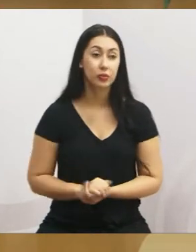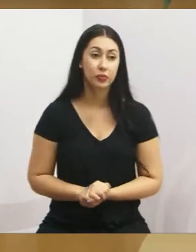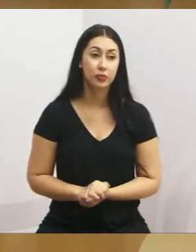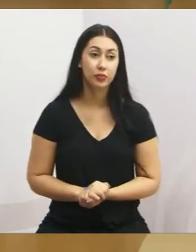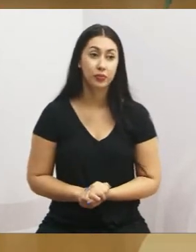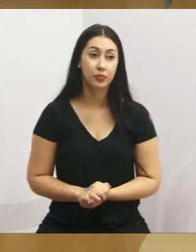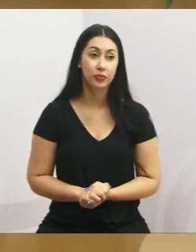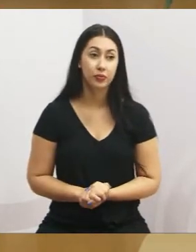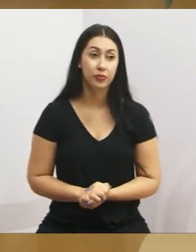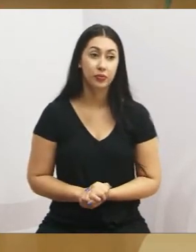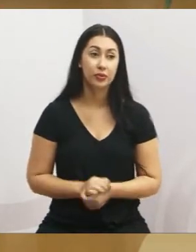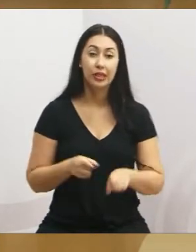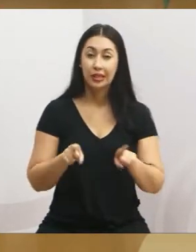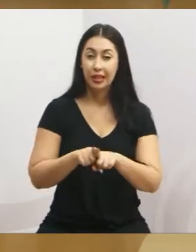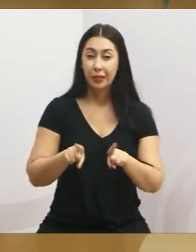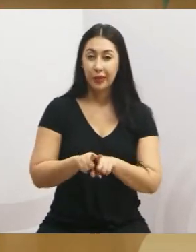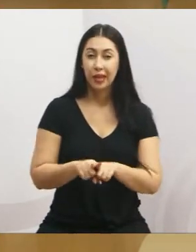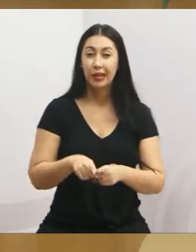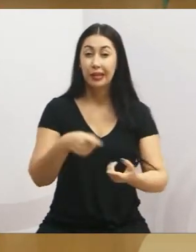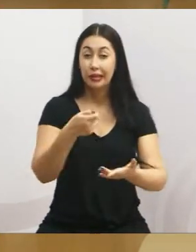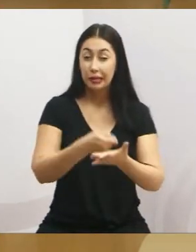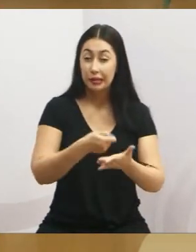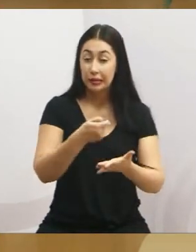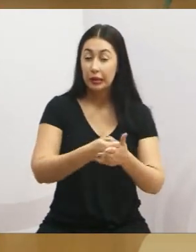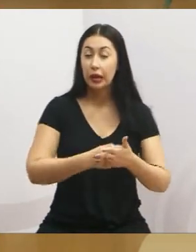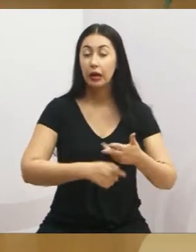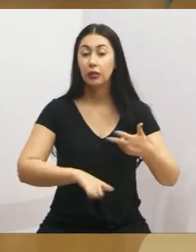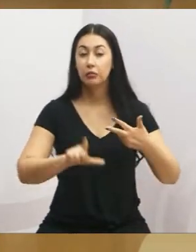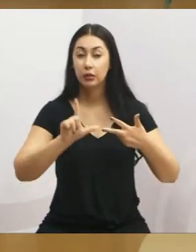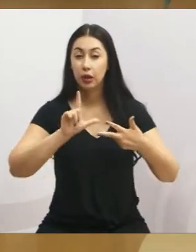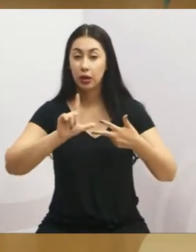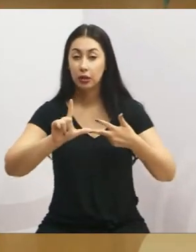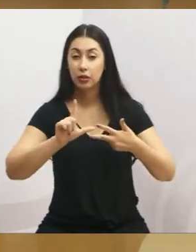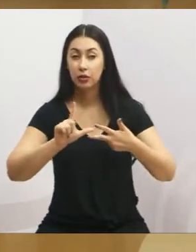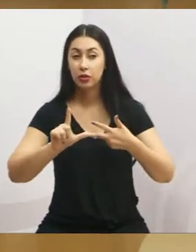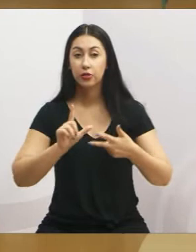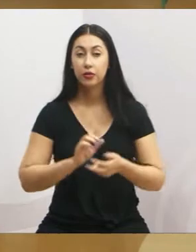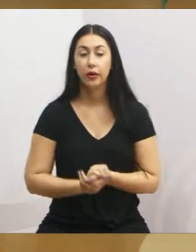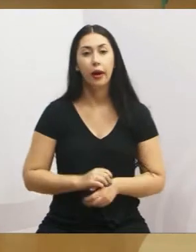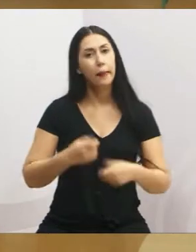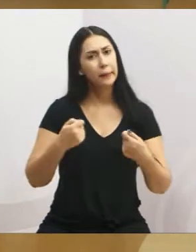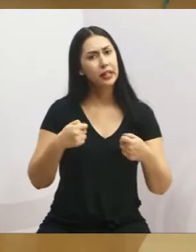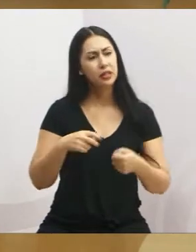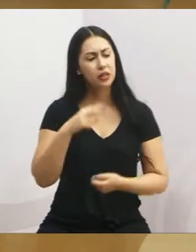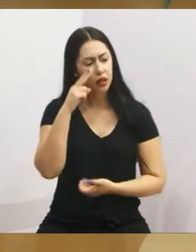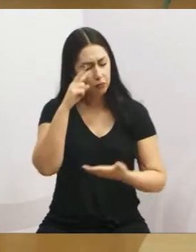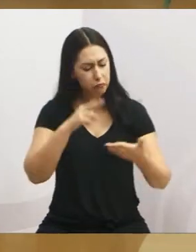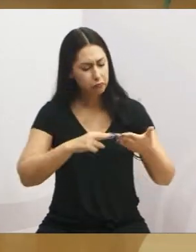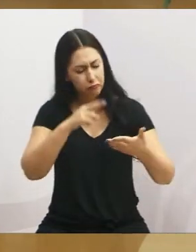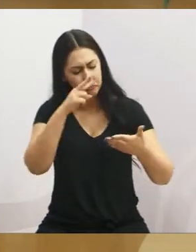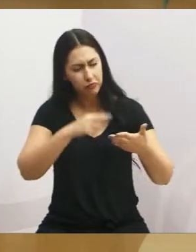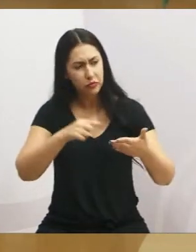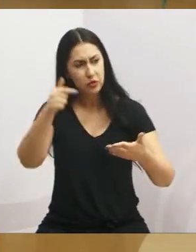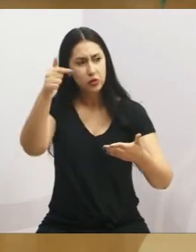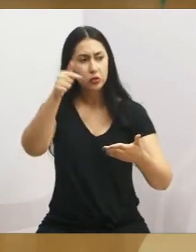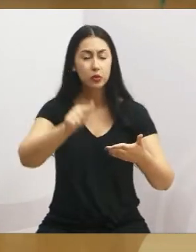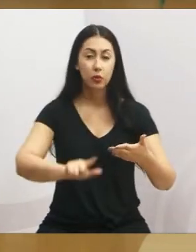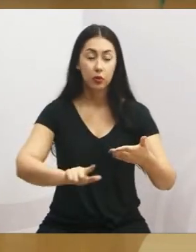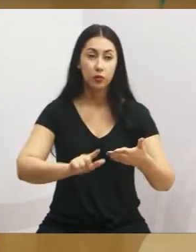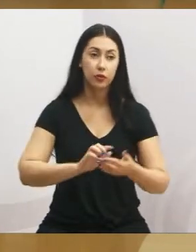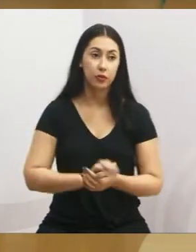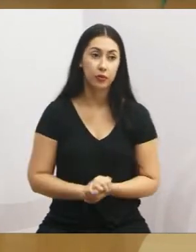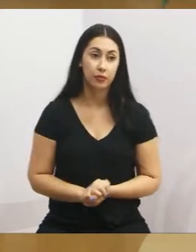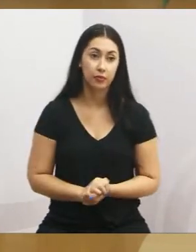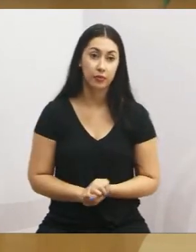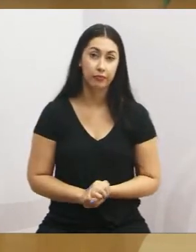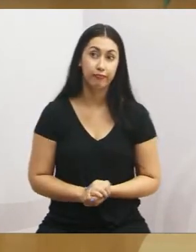através até mesmo da cobrança do Legislativo, deve reavaliar essa situação. É